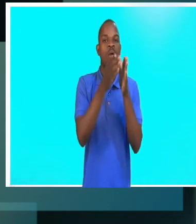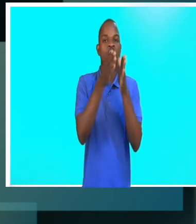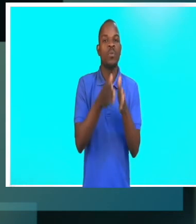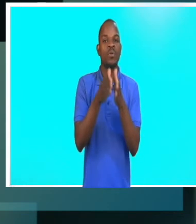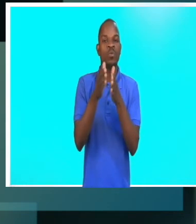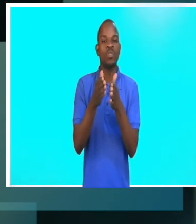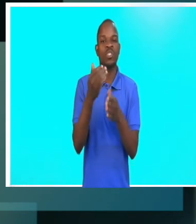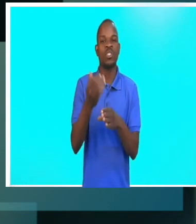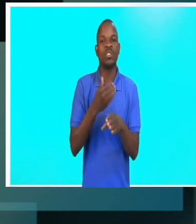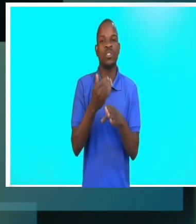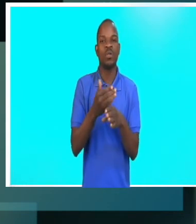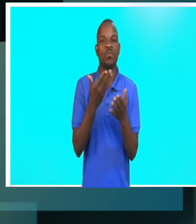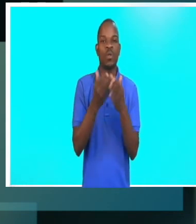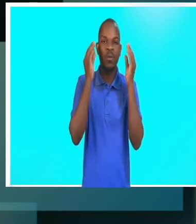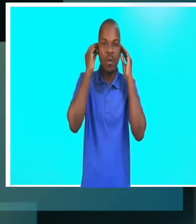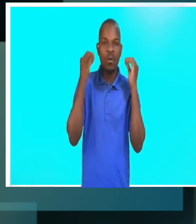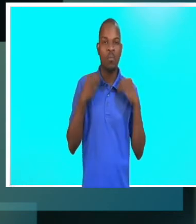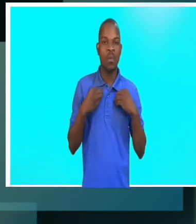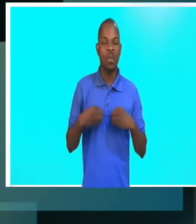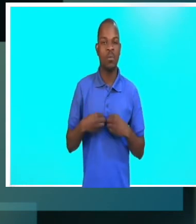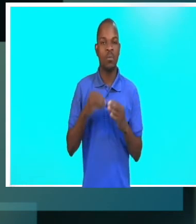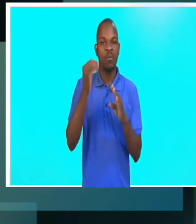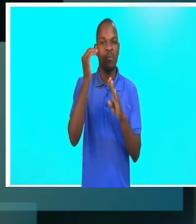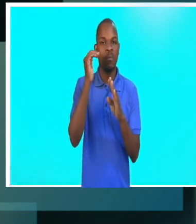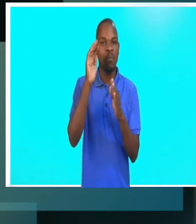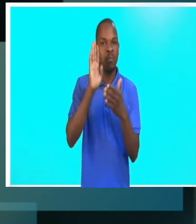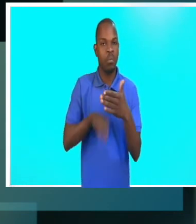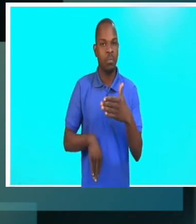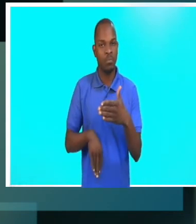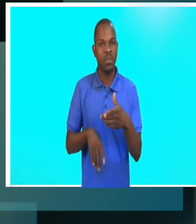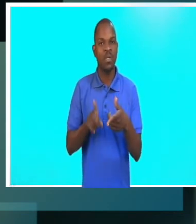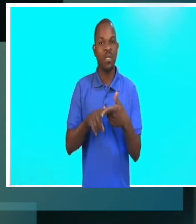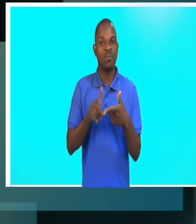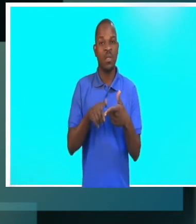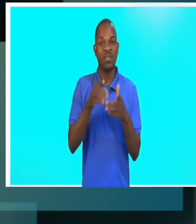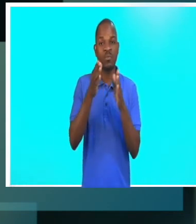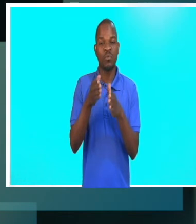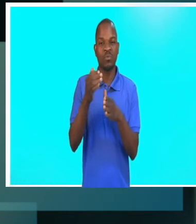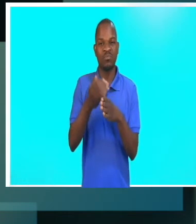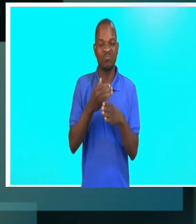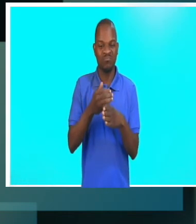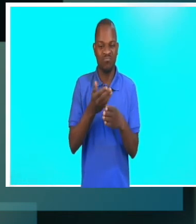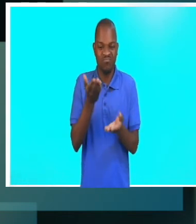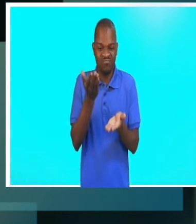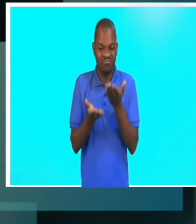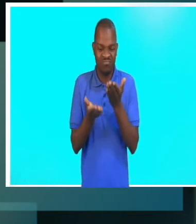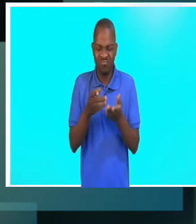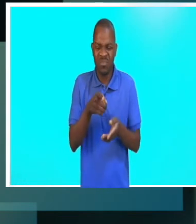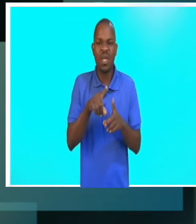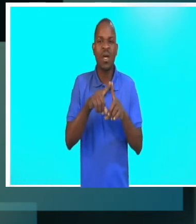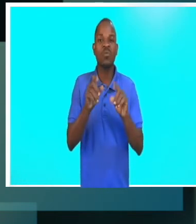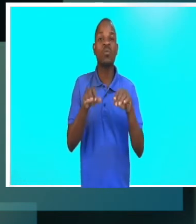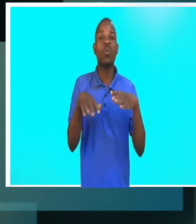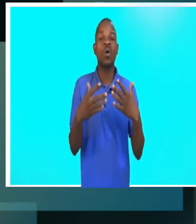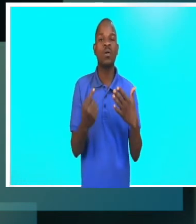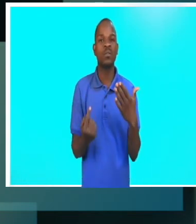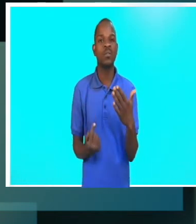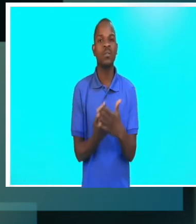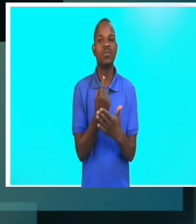E eles, acho que não tiveram aquela paciência talvez de analisarem o que é isso, porque que